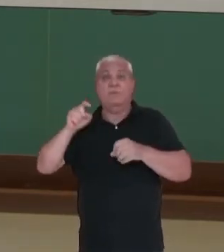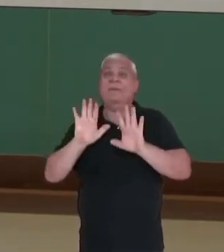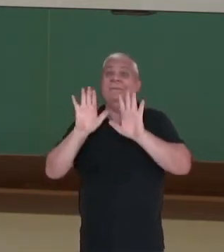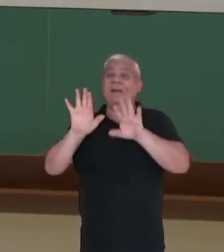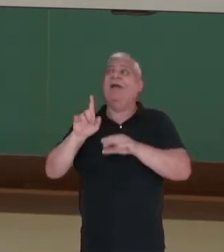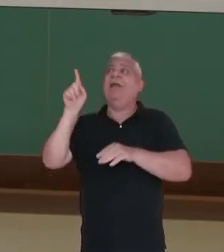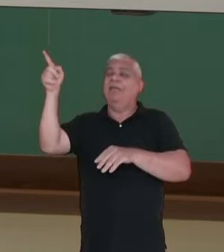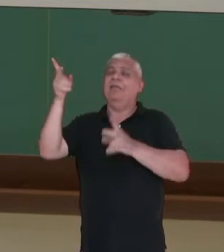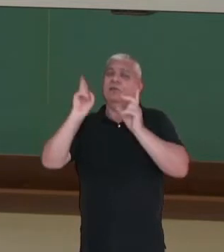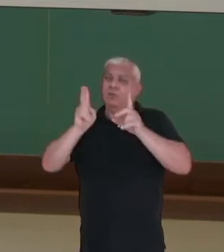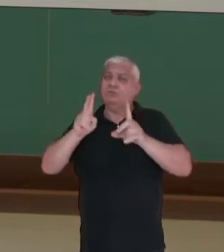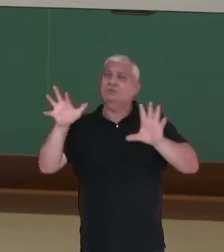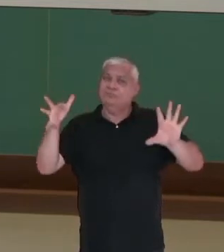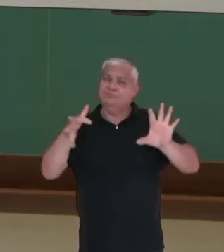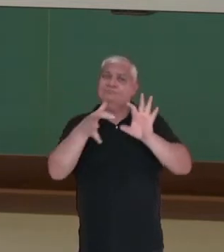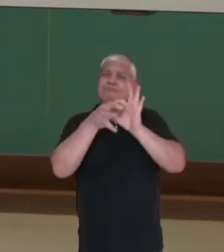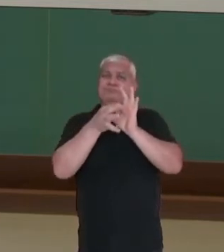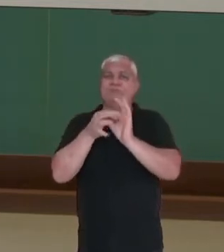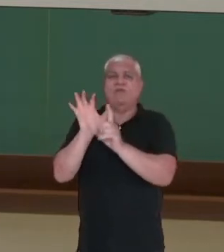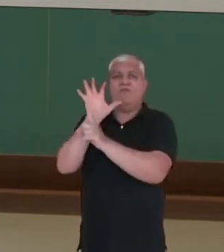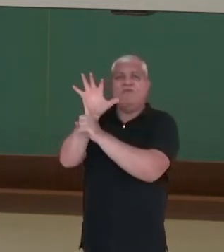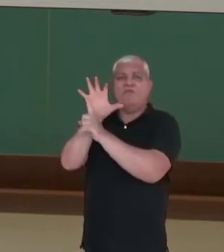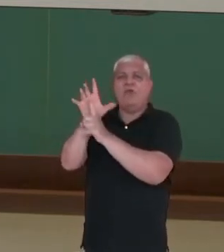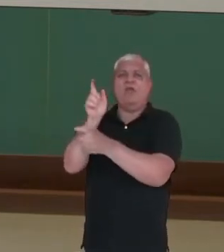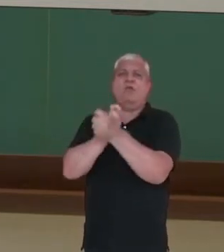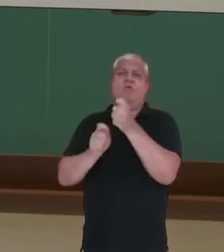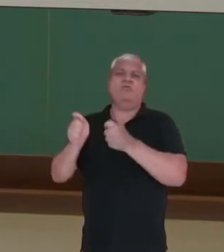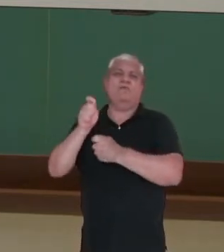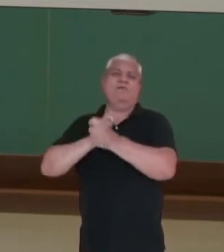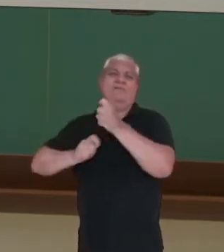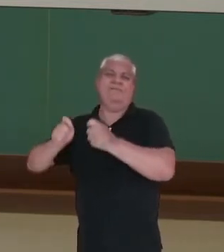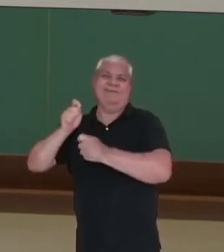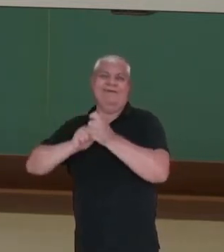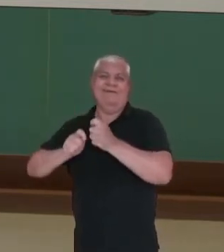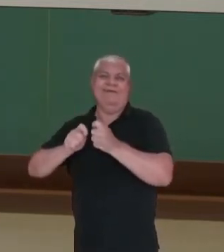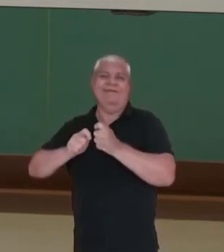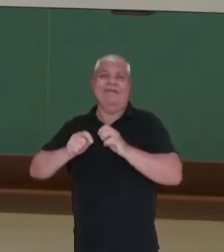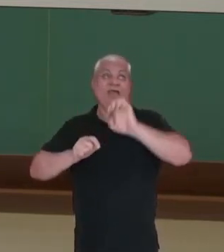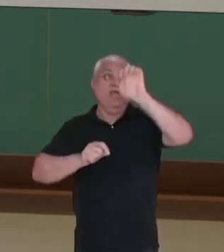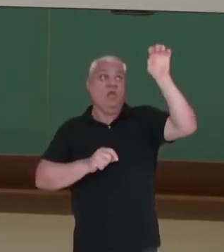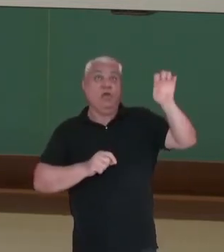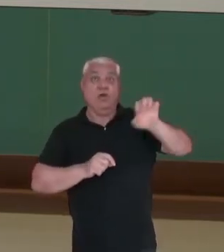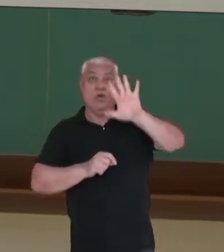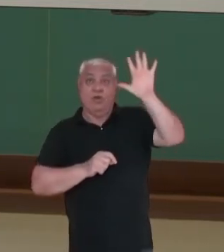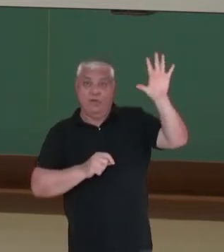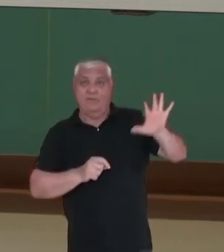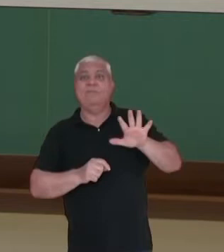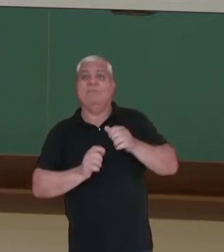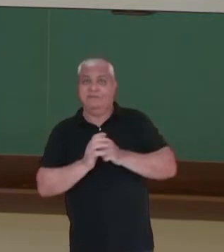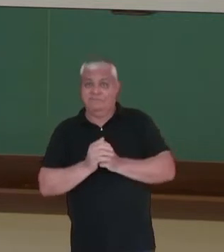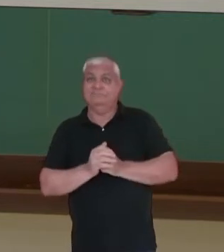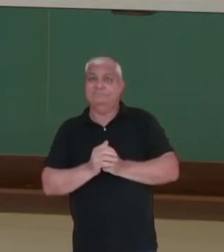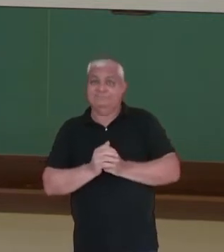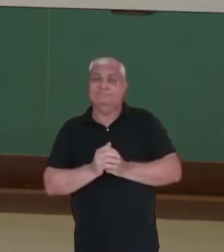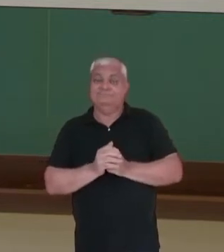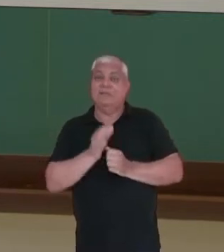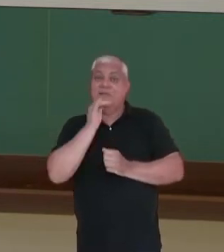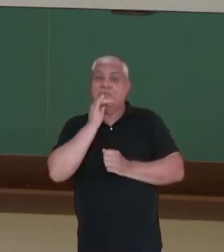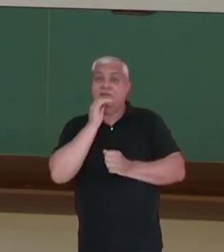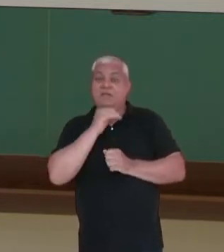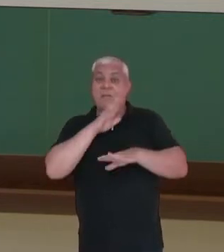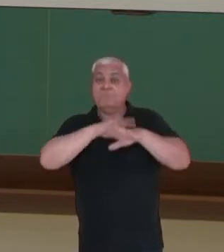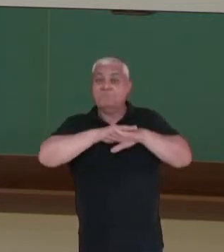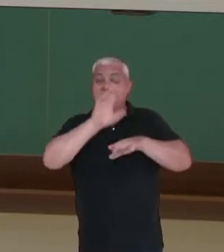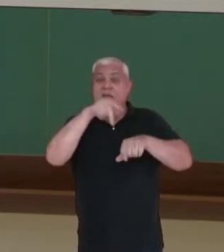estão atrelados, né, à influência econômica dos países colonizadores, principalmente. Exemplo, né, muitos países,